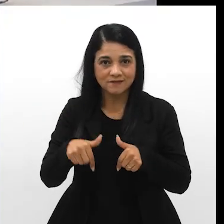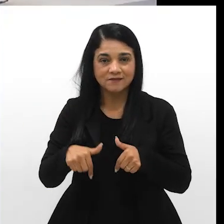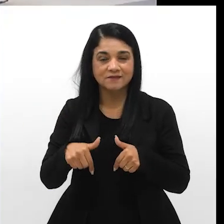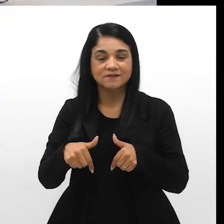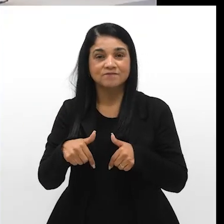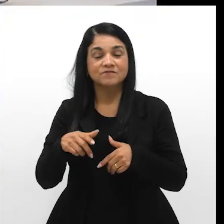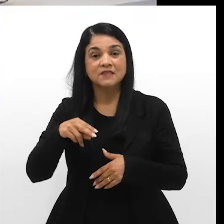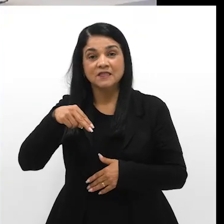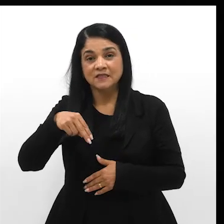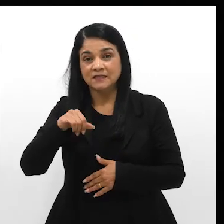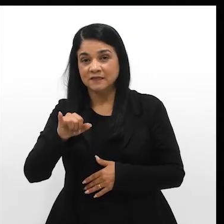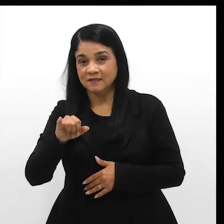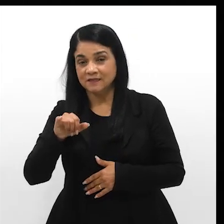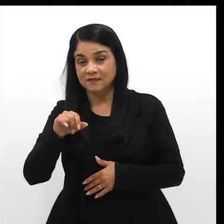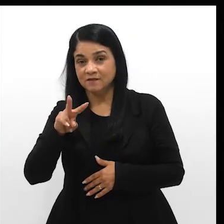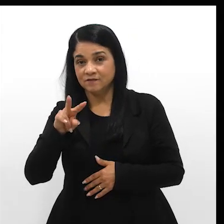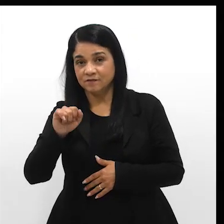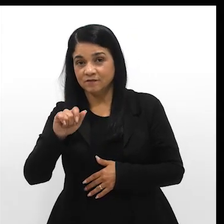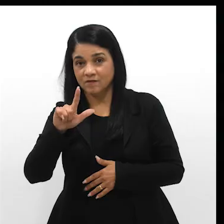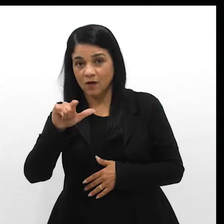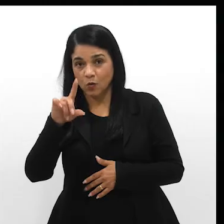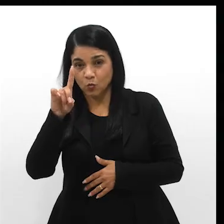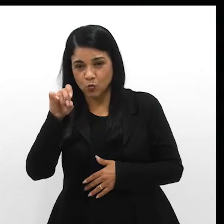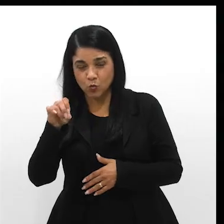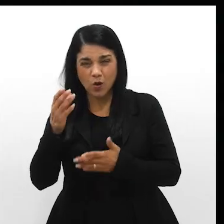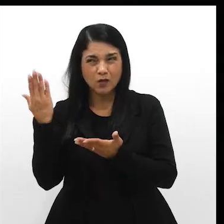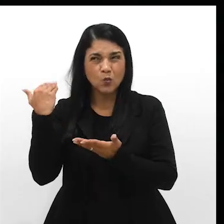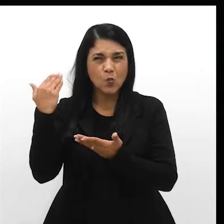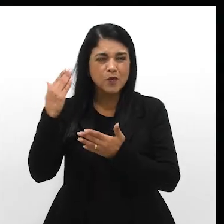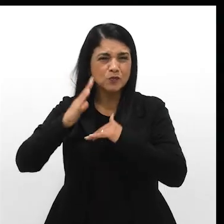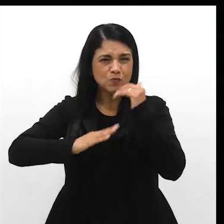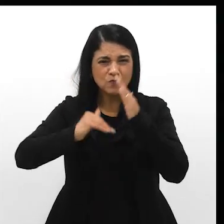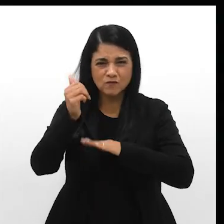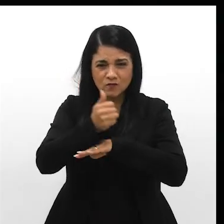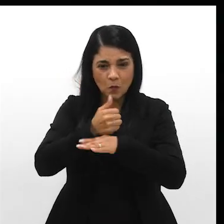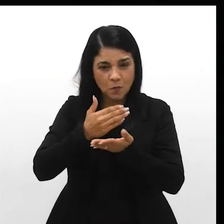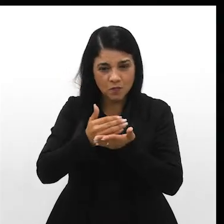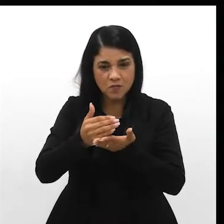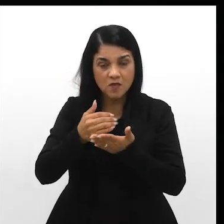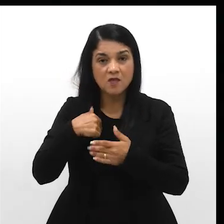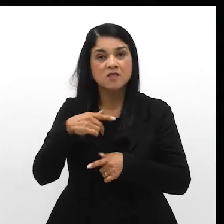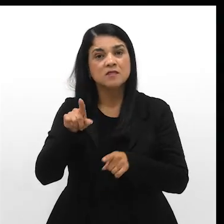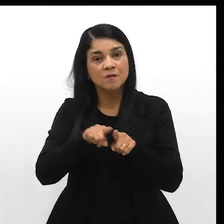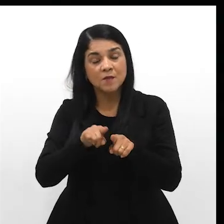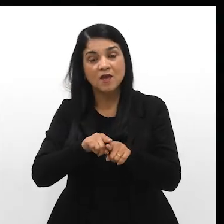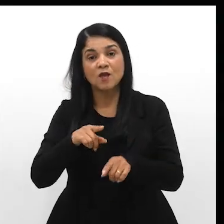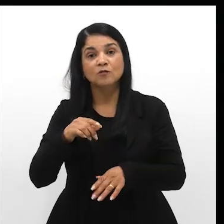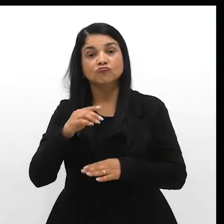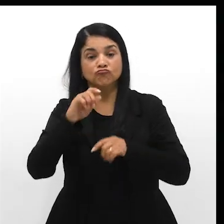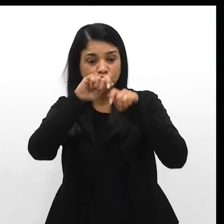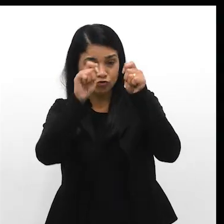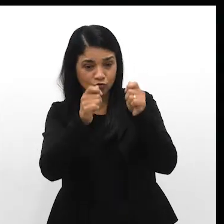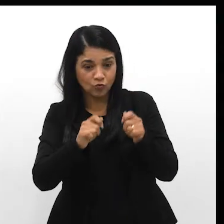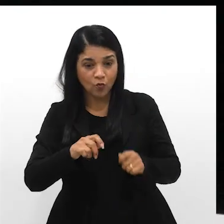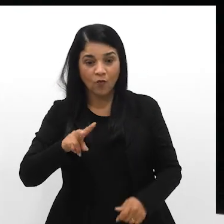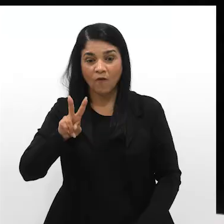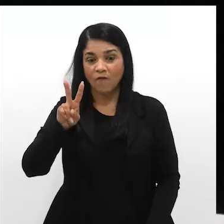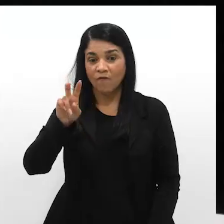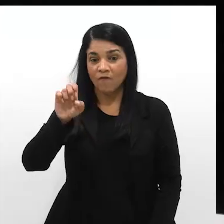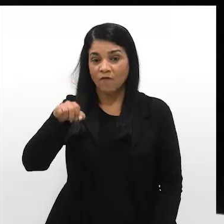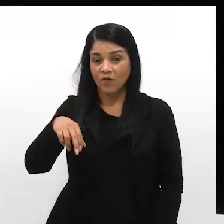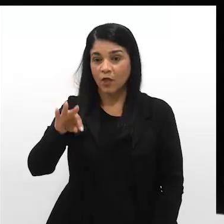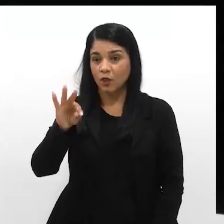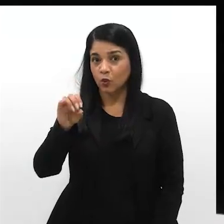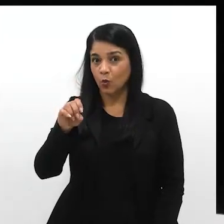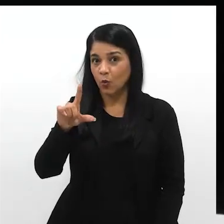aqui. Nivaldo era assim, no meu início de carreira, lá atrás, existia um escultor chamado Você vê que eu Ventolídio. sou das antigas